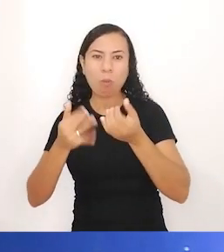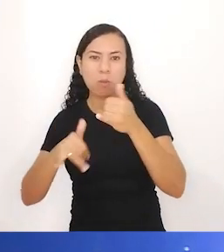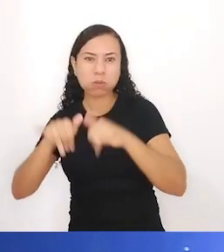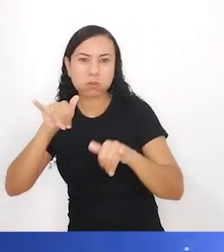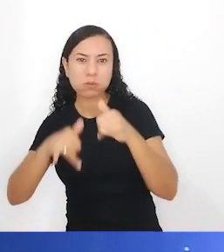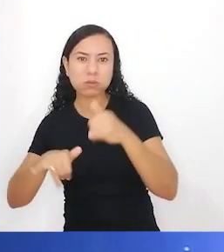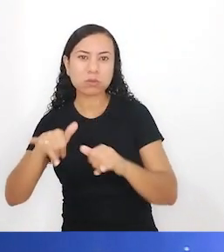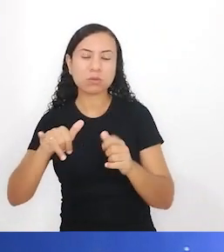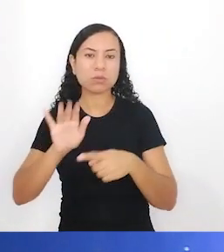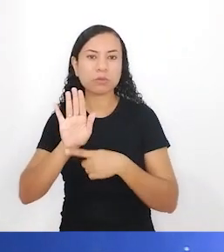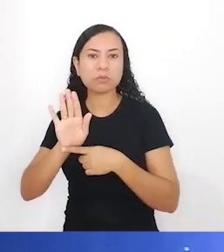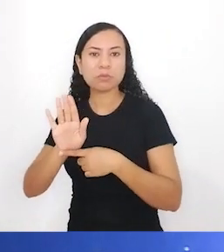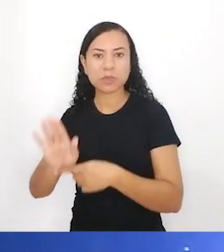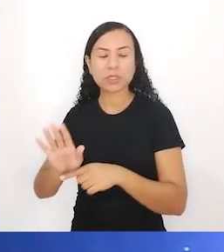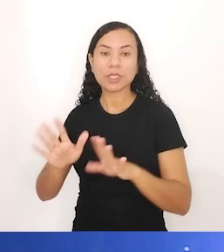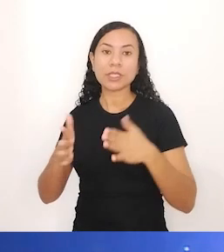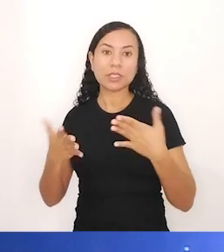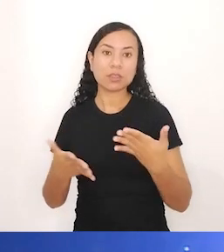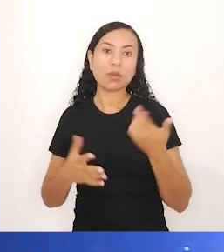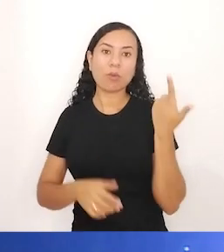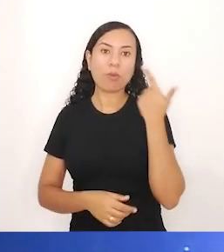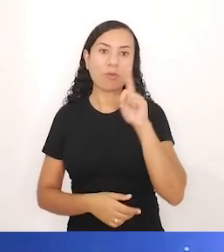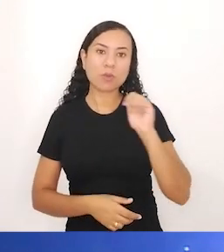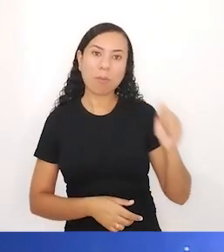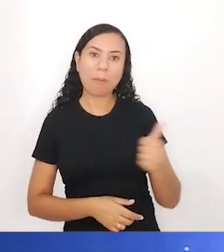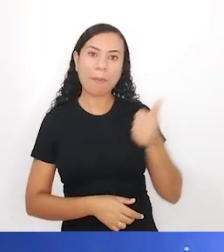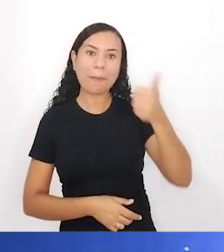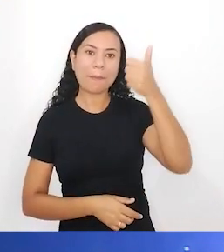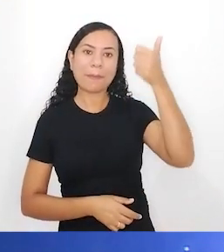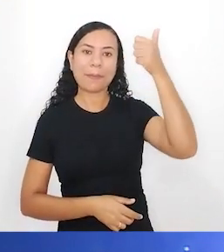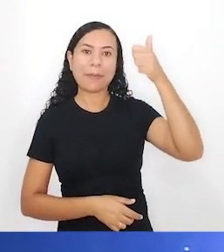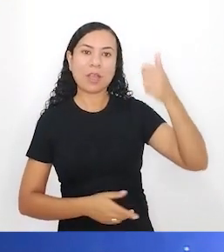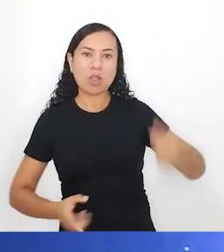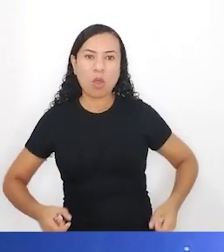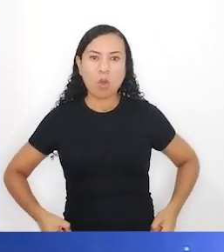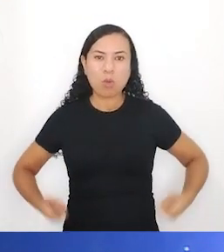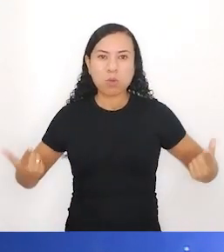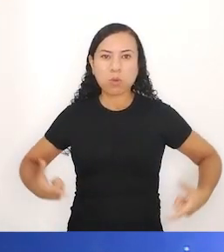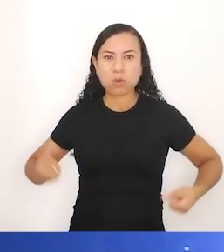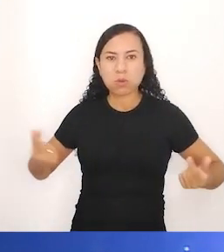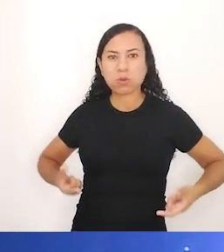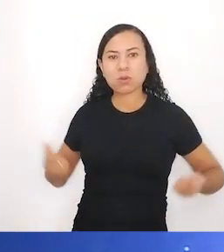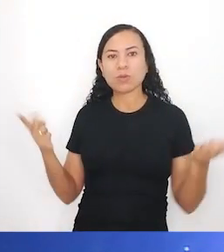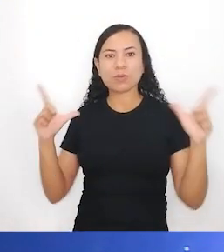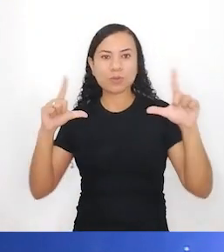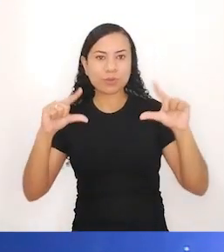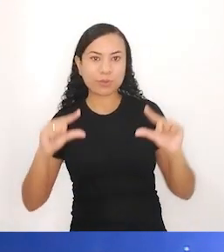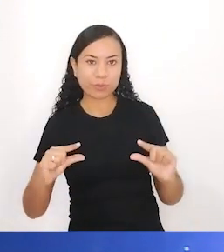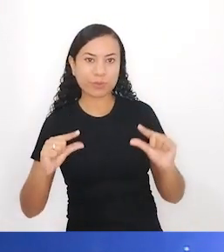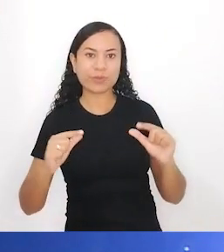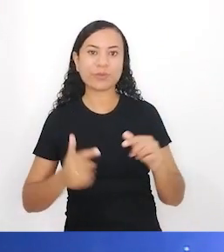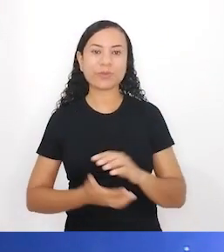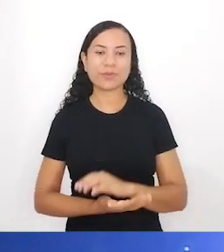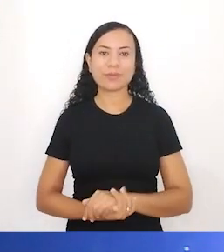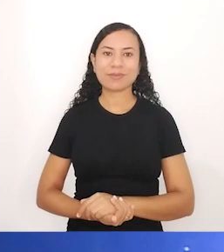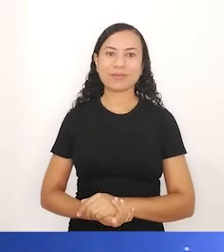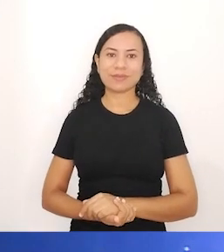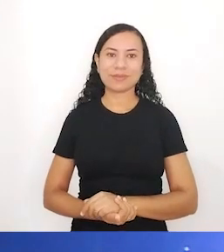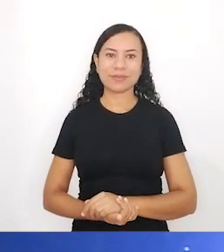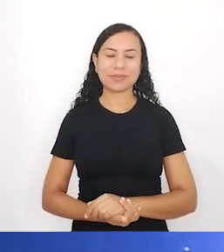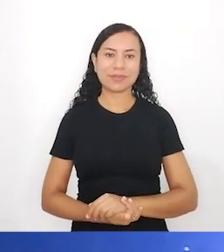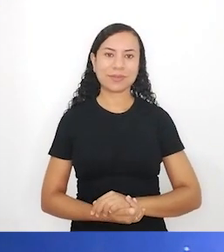os custos, você consegue, então, ter uma maior redução de custos relacionados ao estudo desses